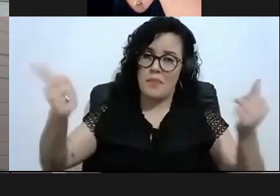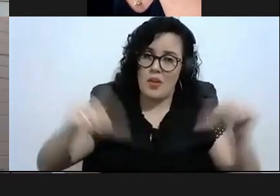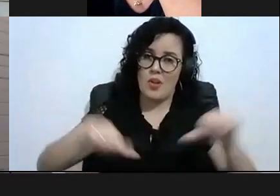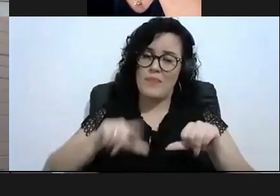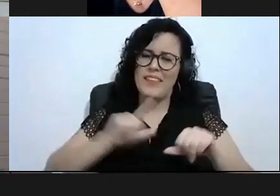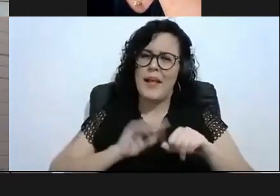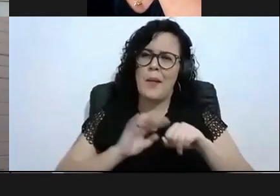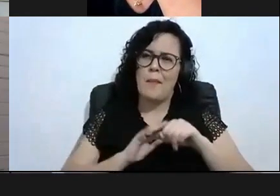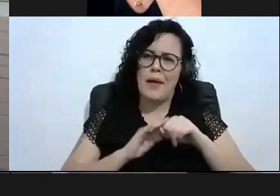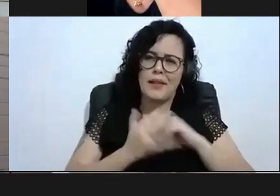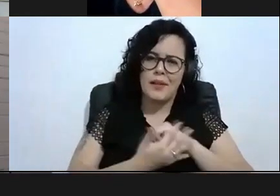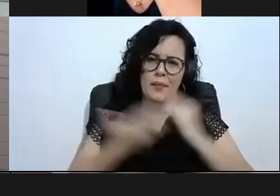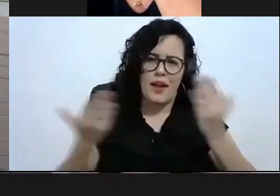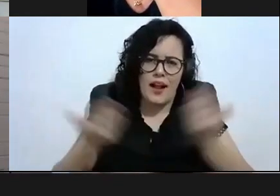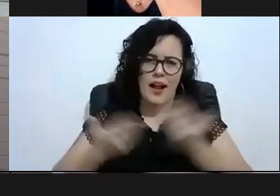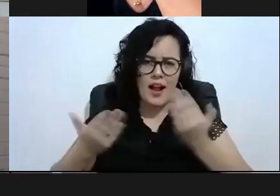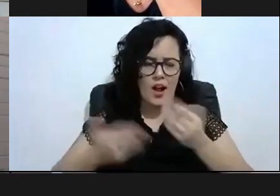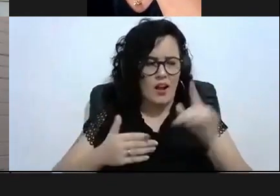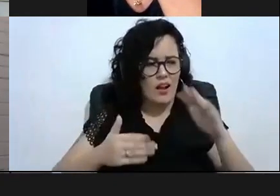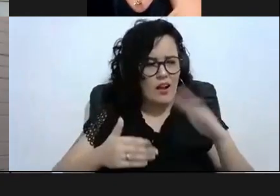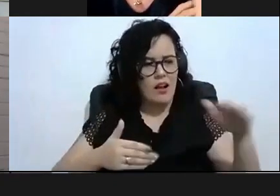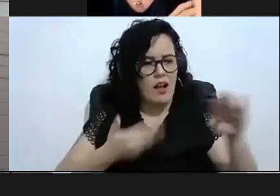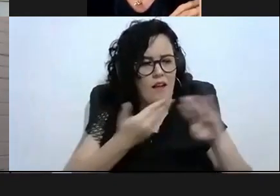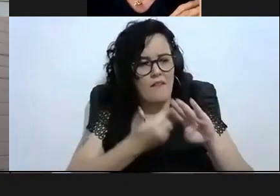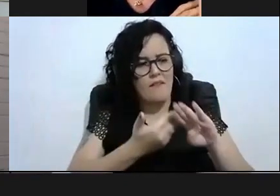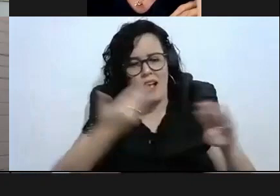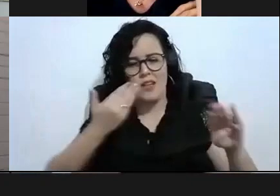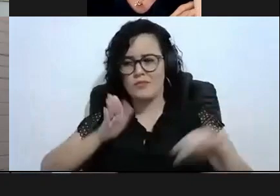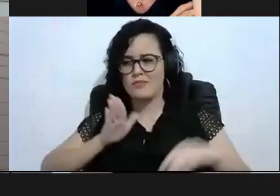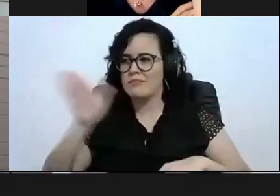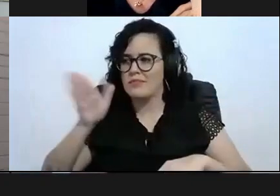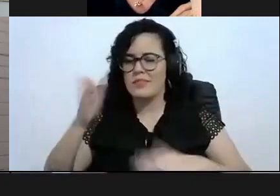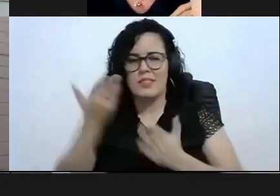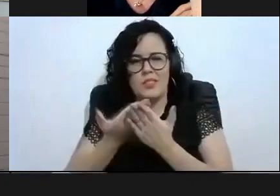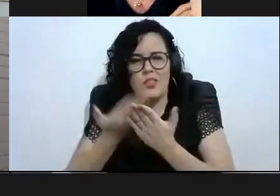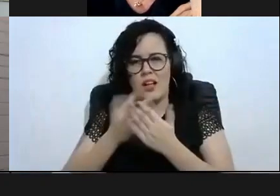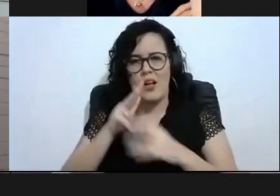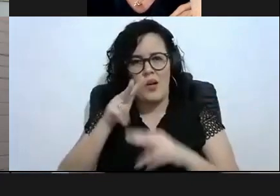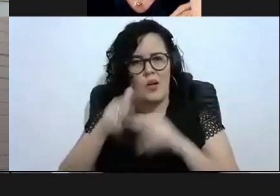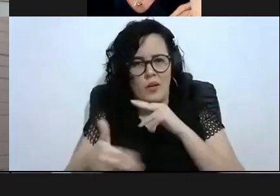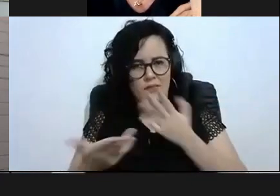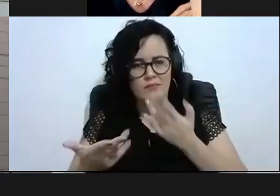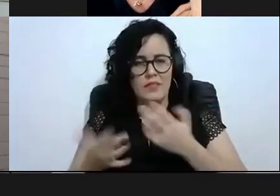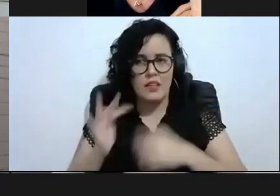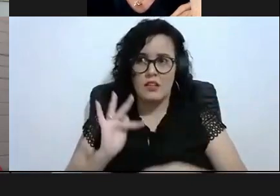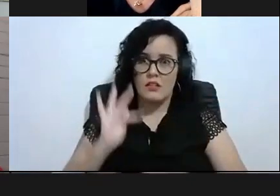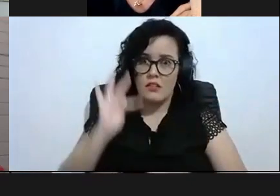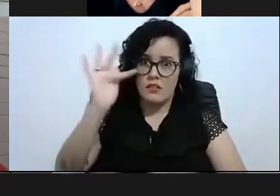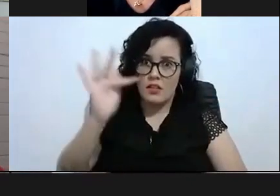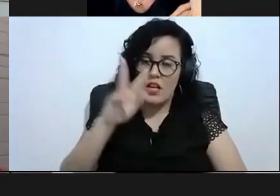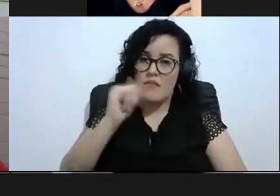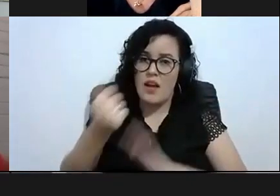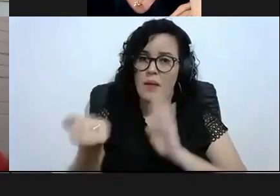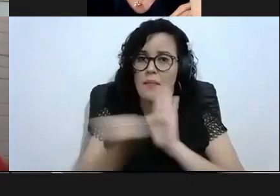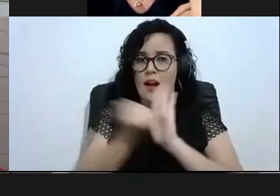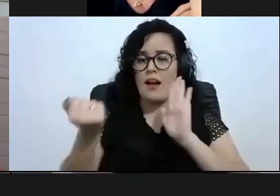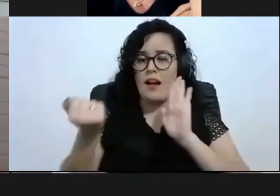pandemia que afastou as crianças do ensino presencial e que, assim, para o futuro já é uma coisa que vai ficar uma marca, né?